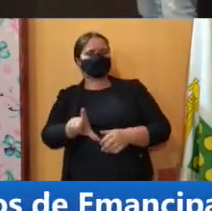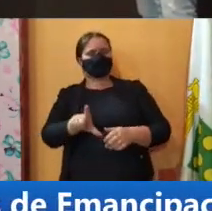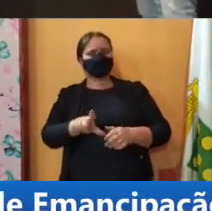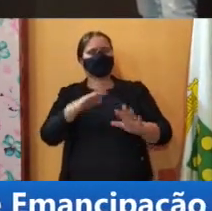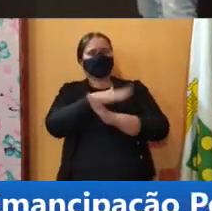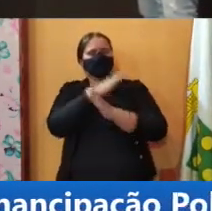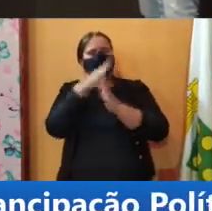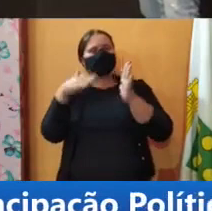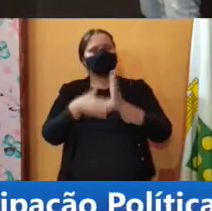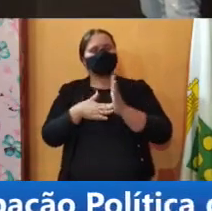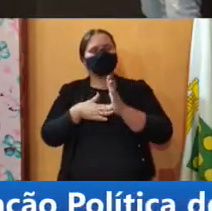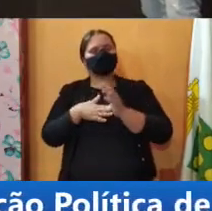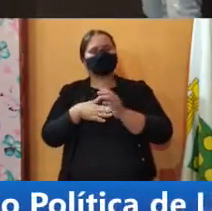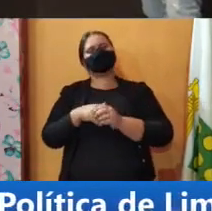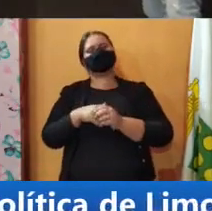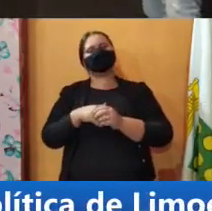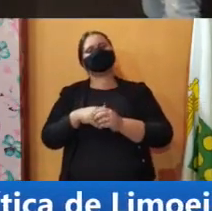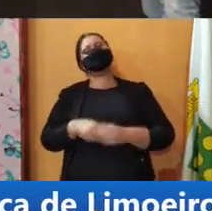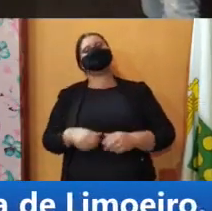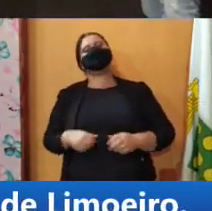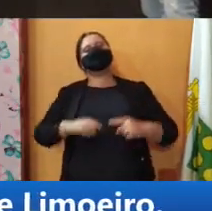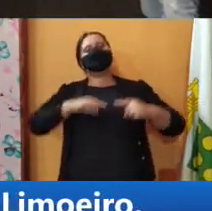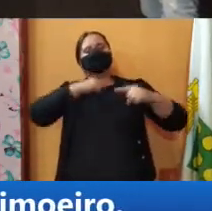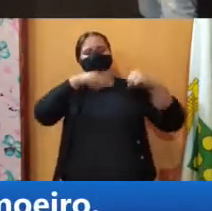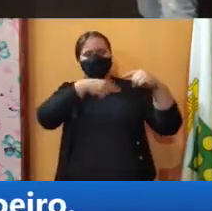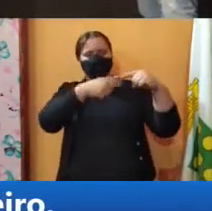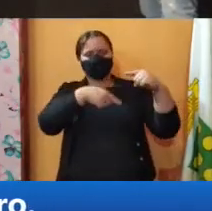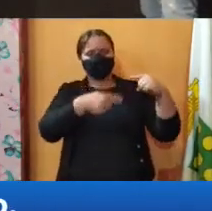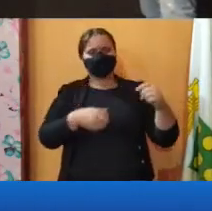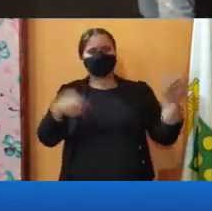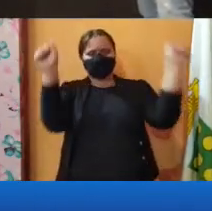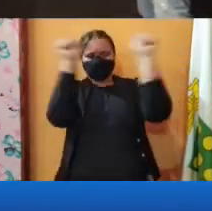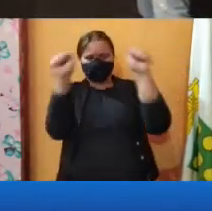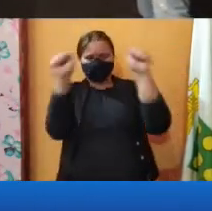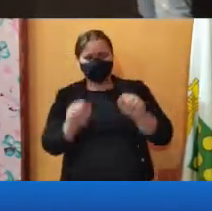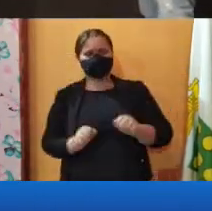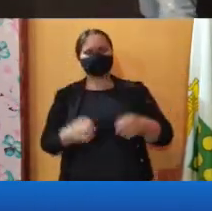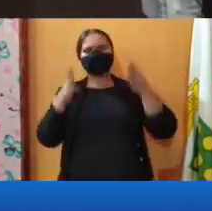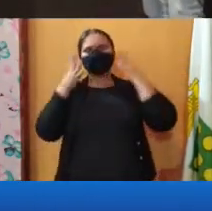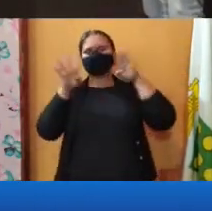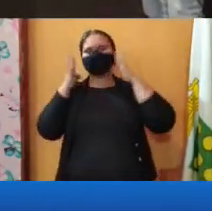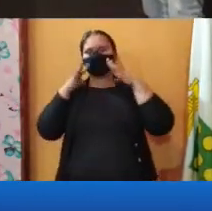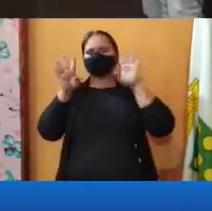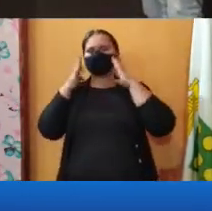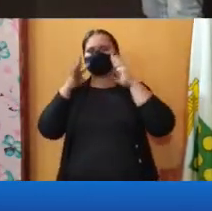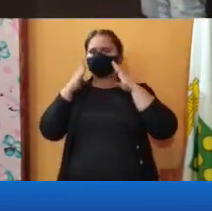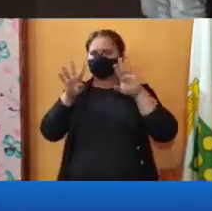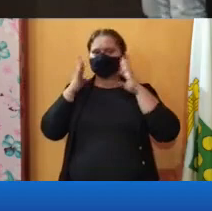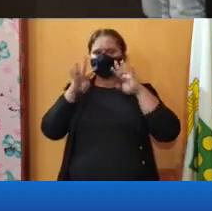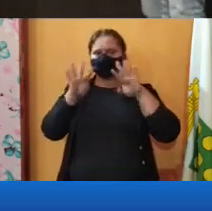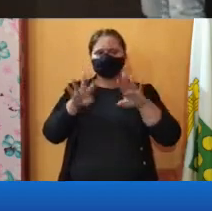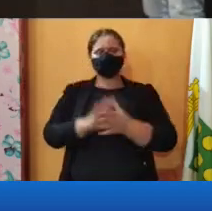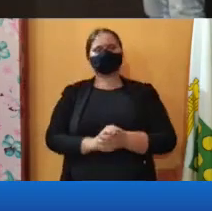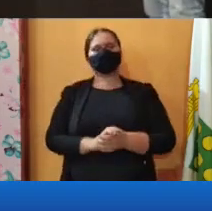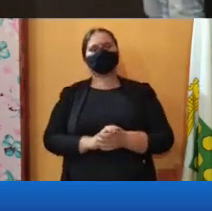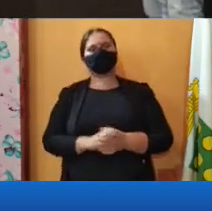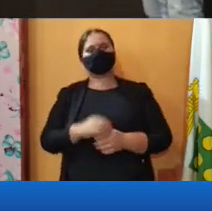todas essas obras de arte da mostra na rede social, porque tem alguns que não subiram ainda. Eu estou